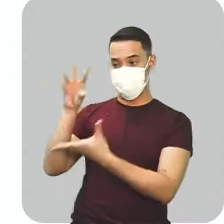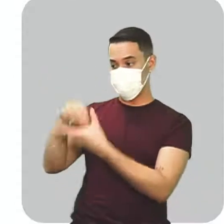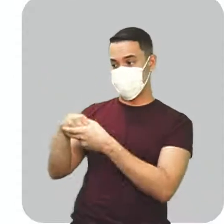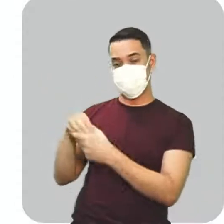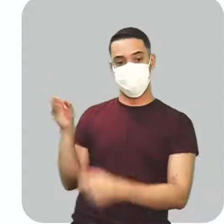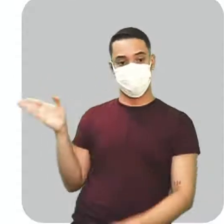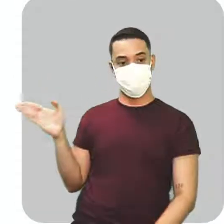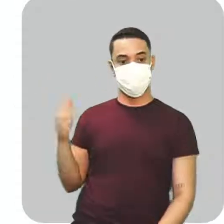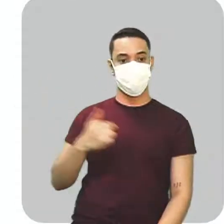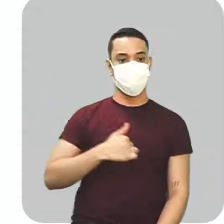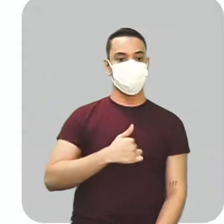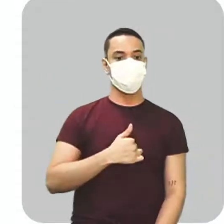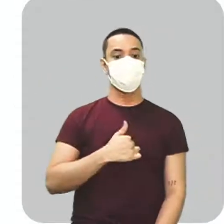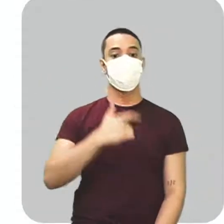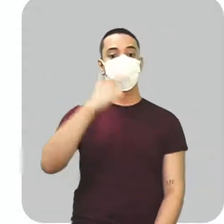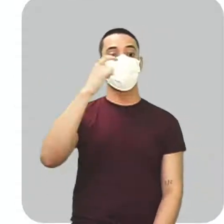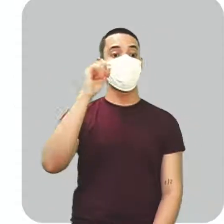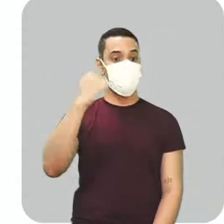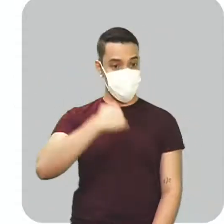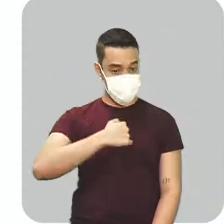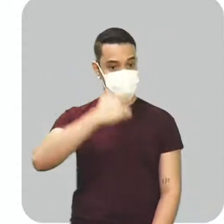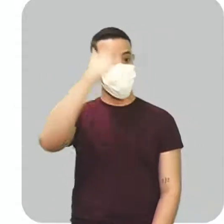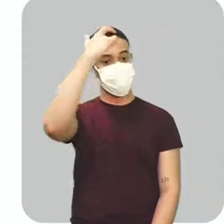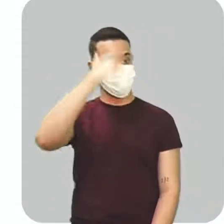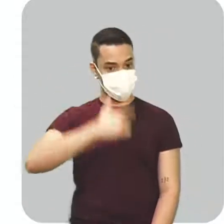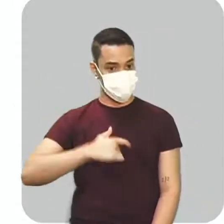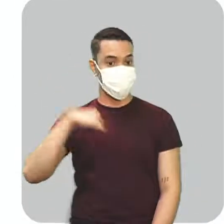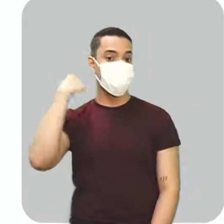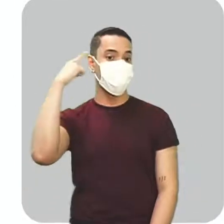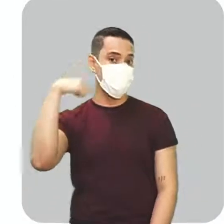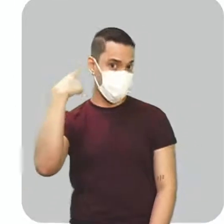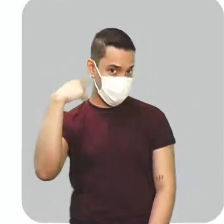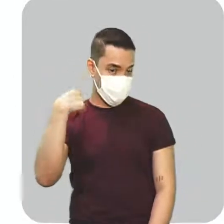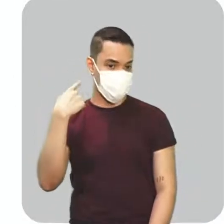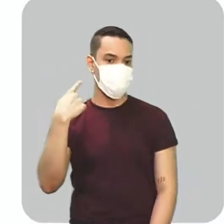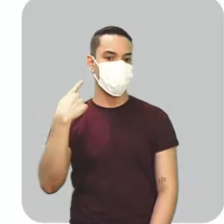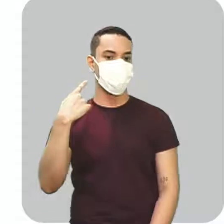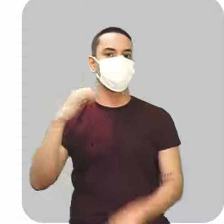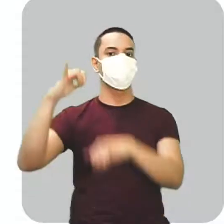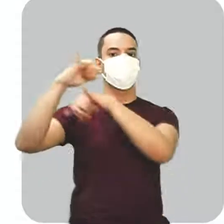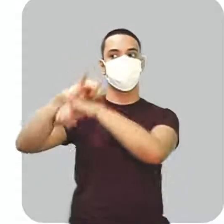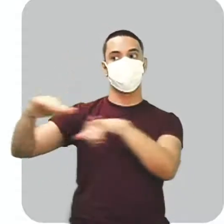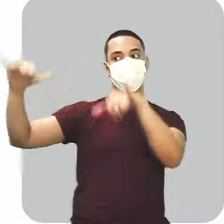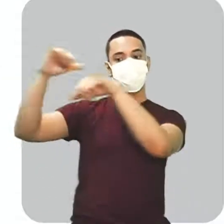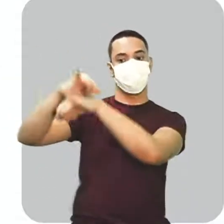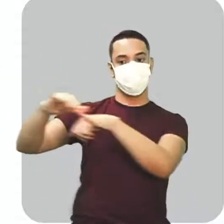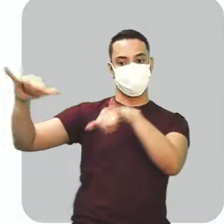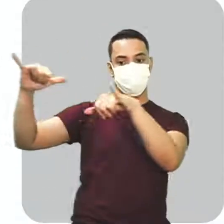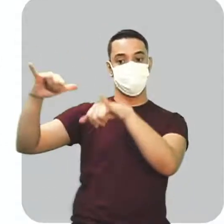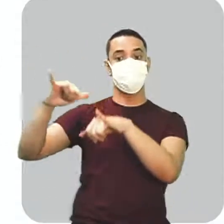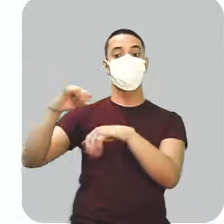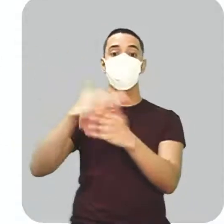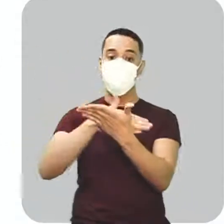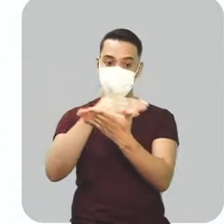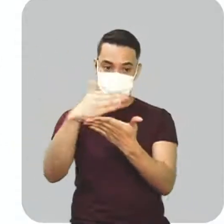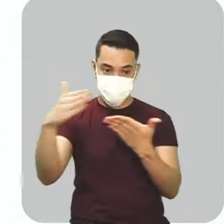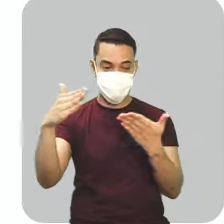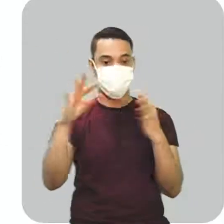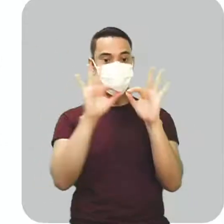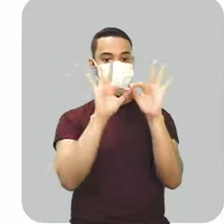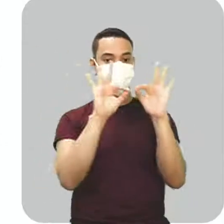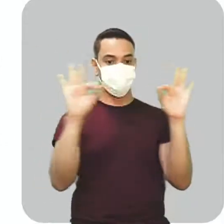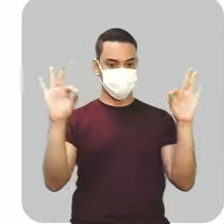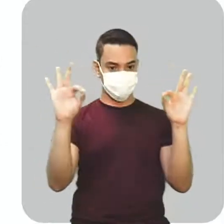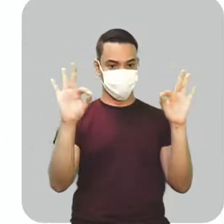que eu sou louco, dizem, ó, começou pela oração subordinada e terminou com a